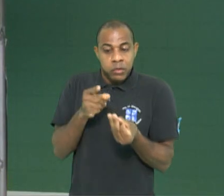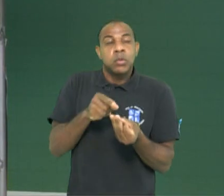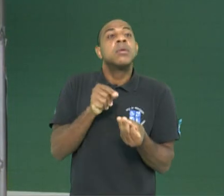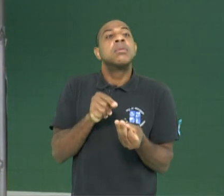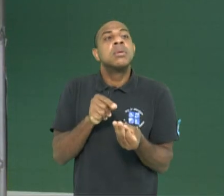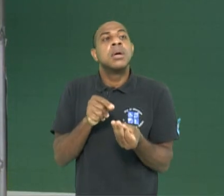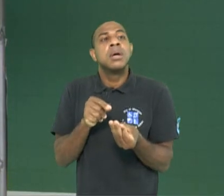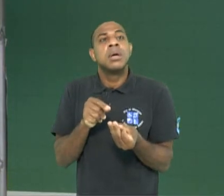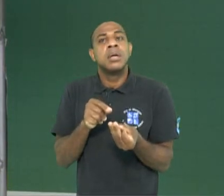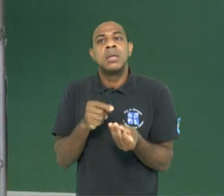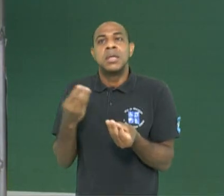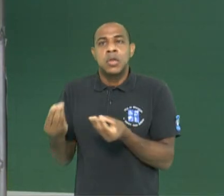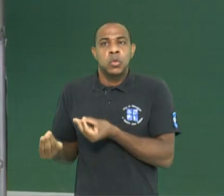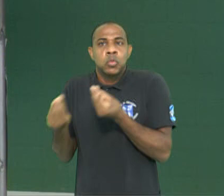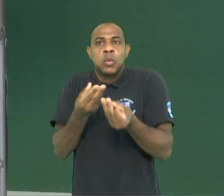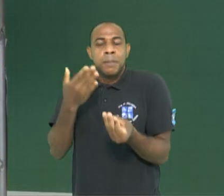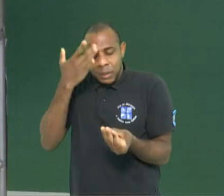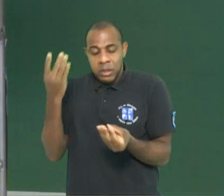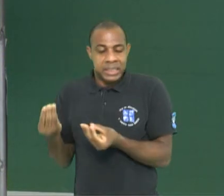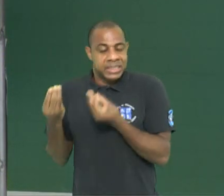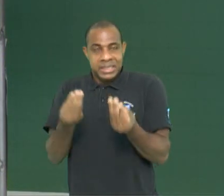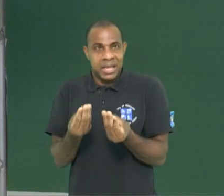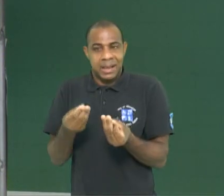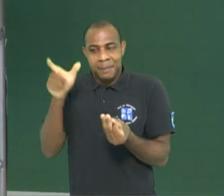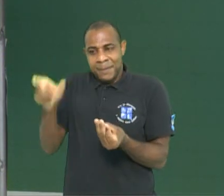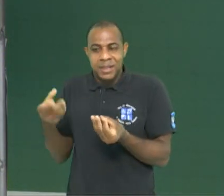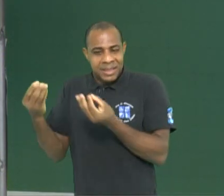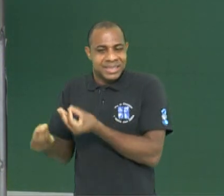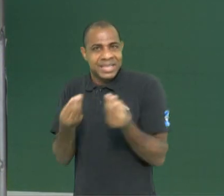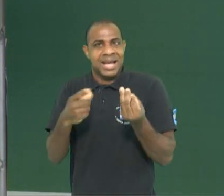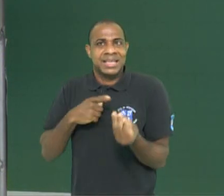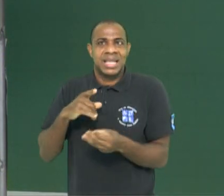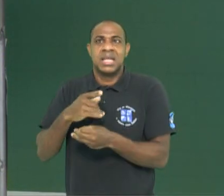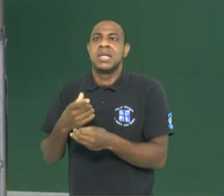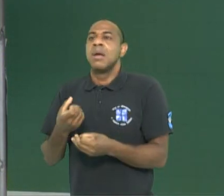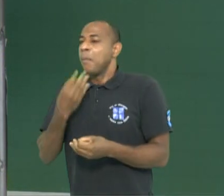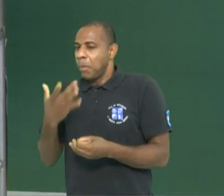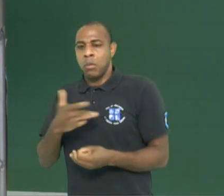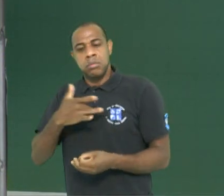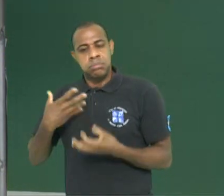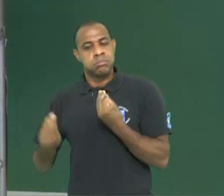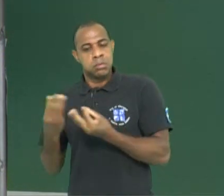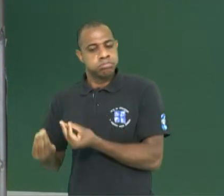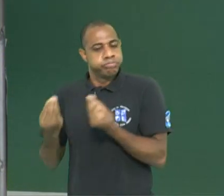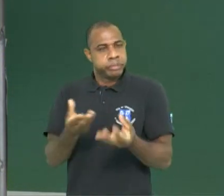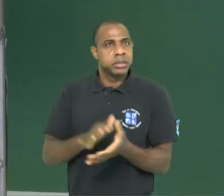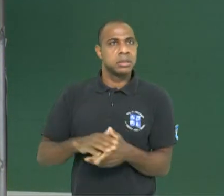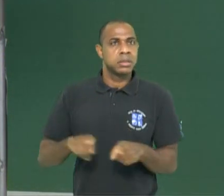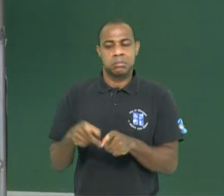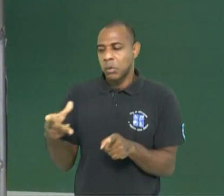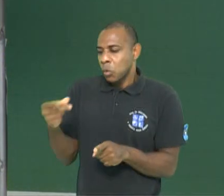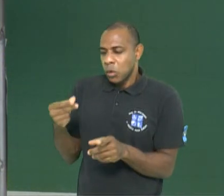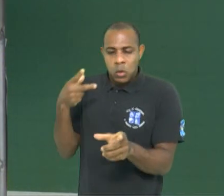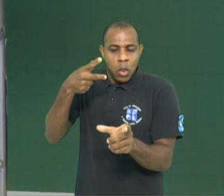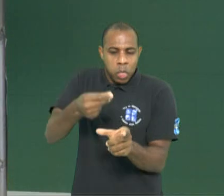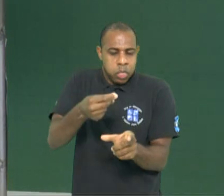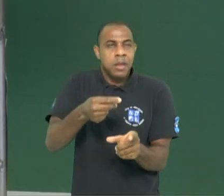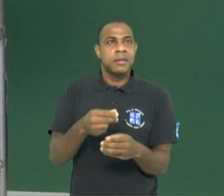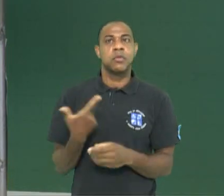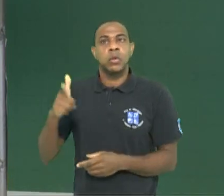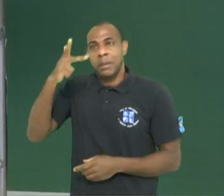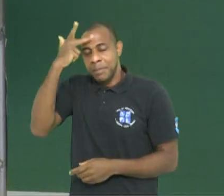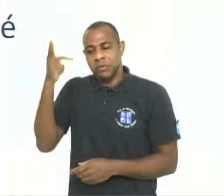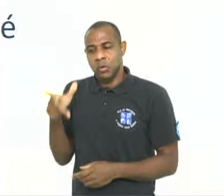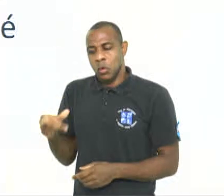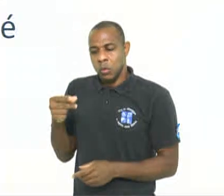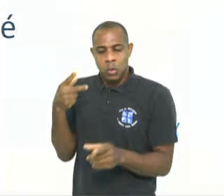muitas vezes de um doador, a gente vai ver as modalidades que temos ali, Essas células troncos, vamos dizer, doadas de outra pessoa,